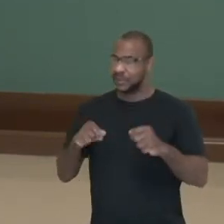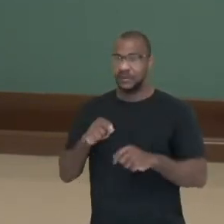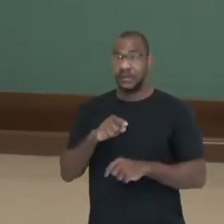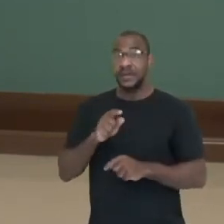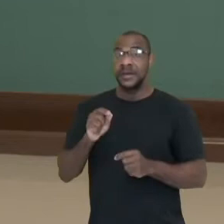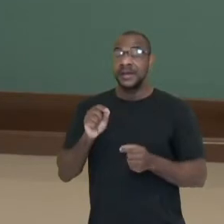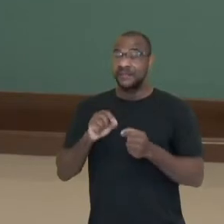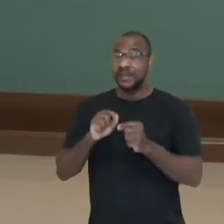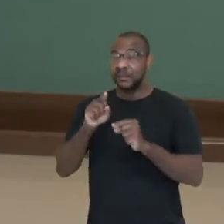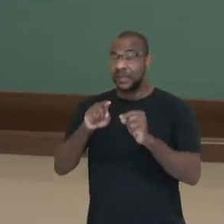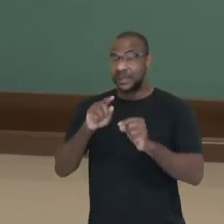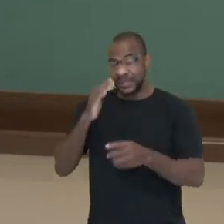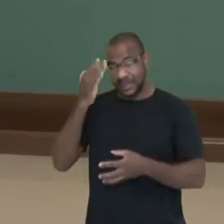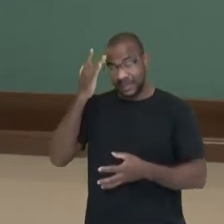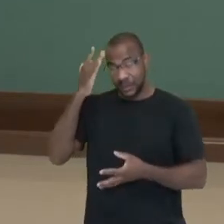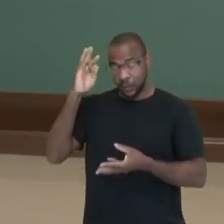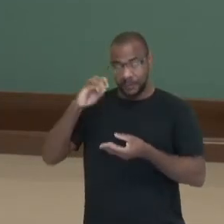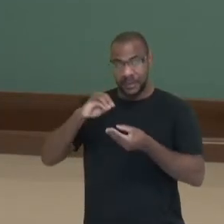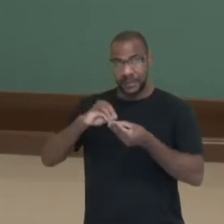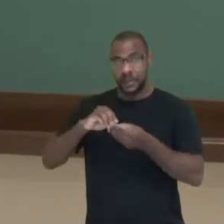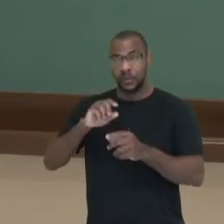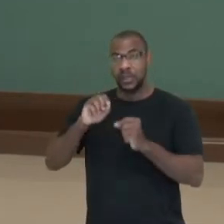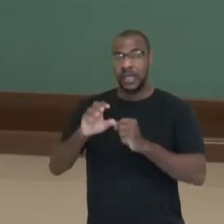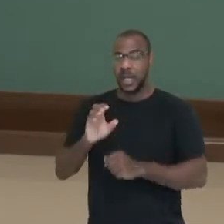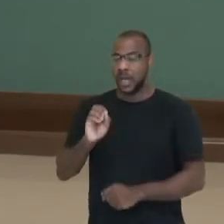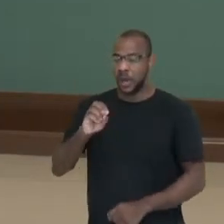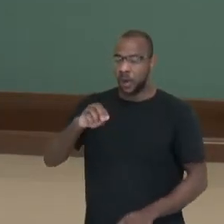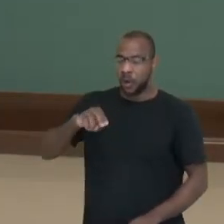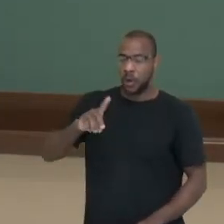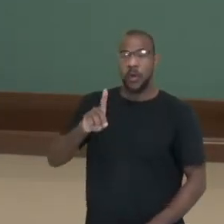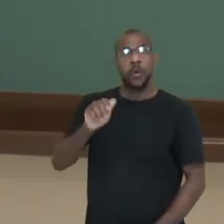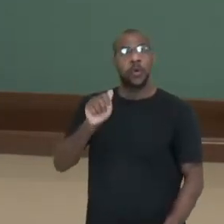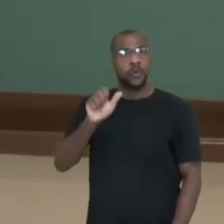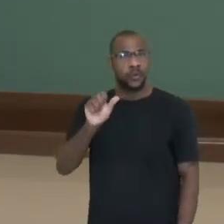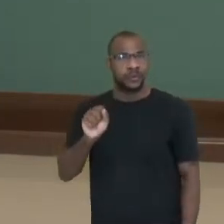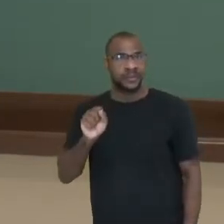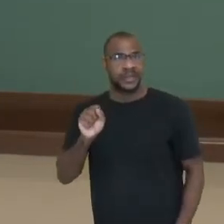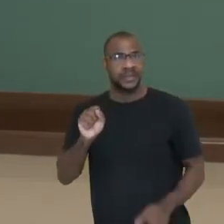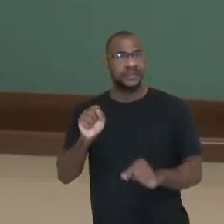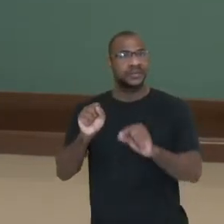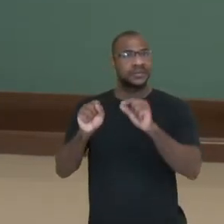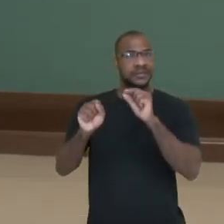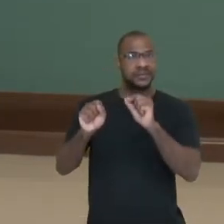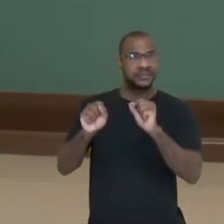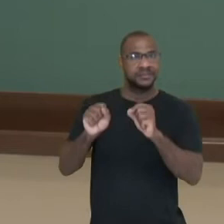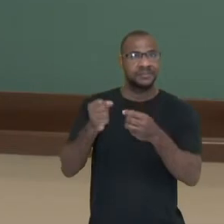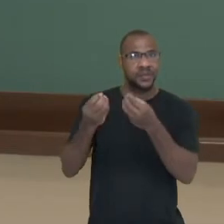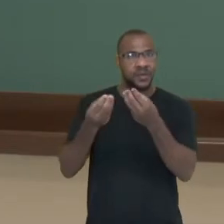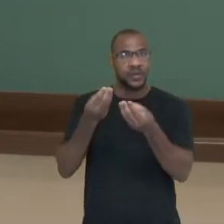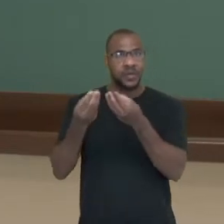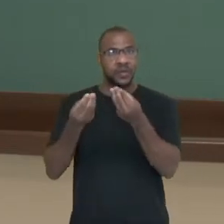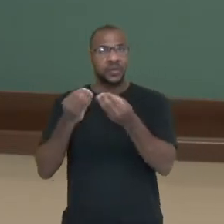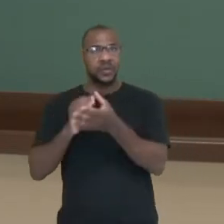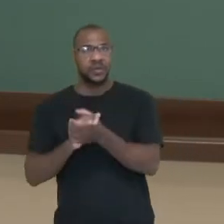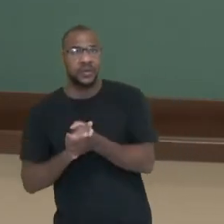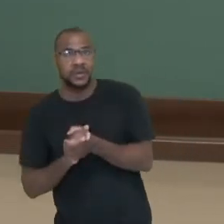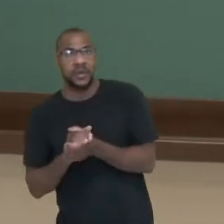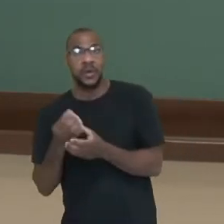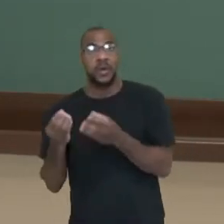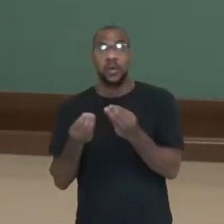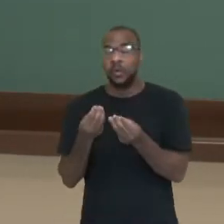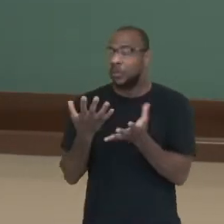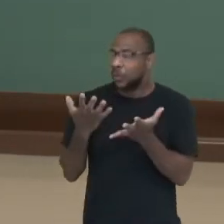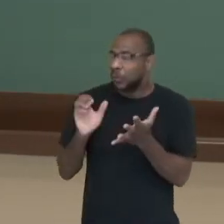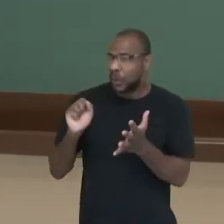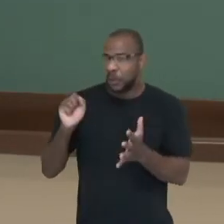você compreenda o que são ondas estacionárias, fazer que você compreenda como que funciona os instrumentos